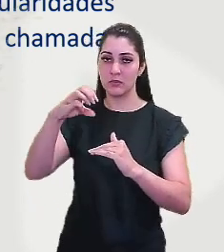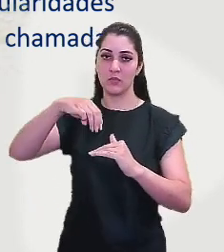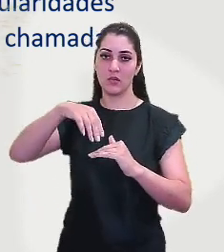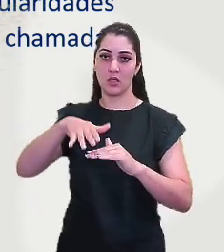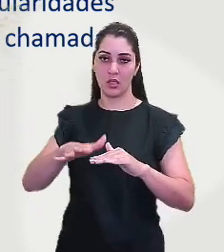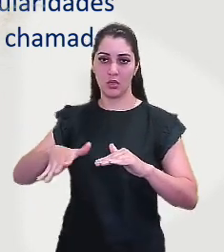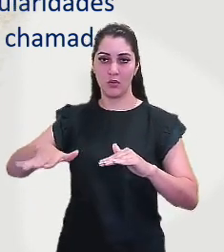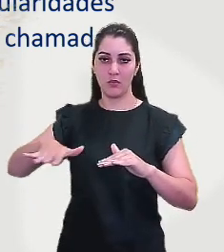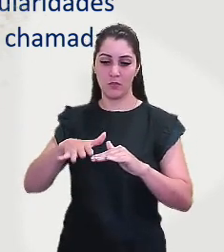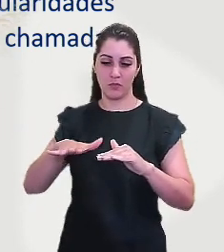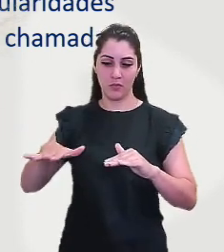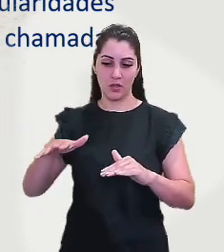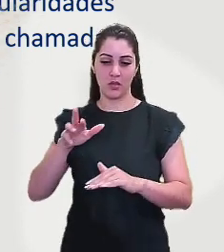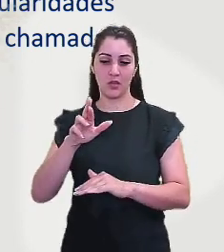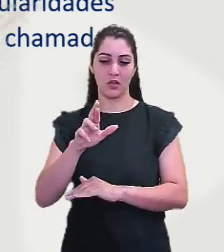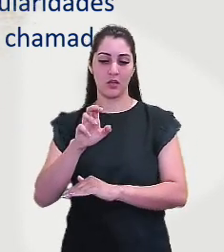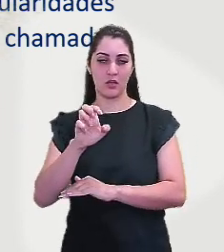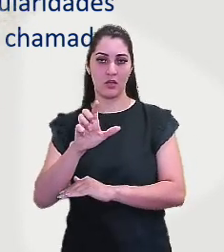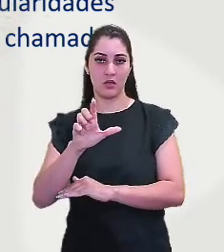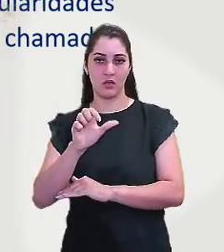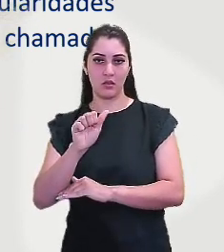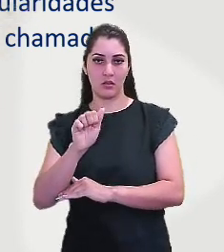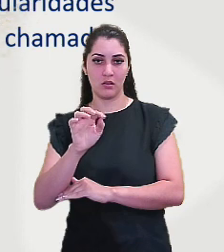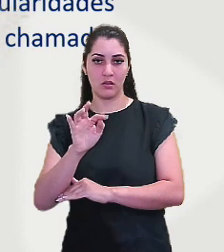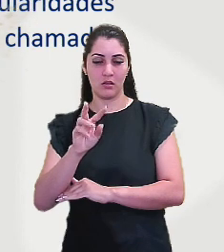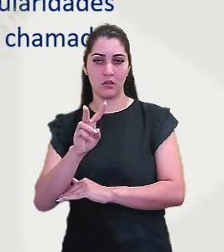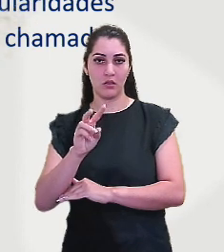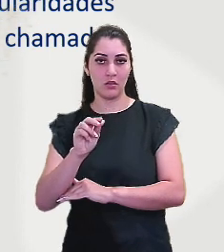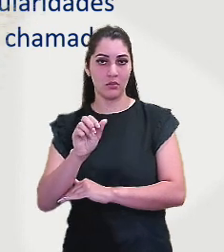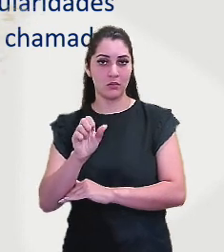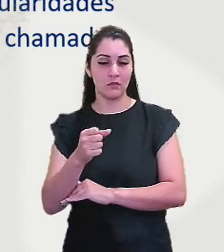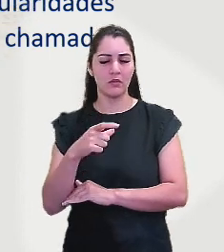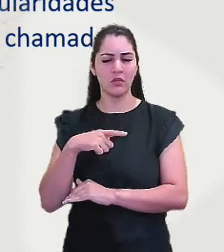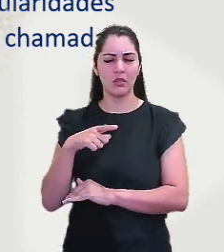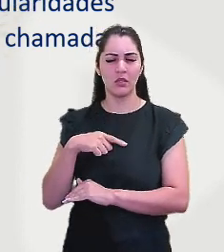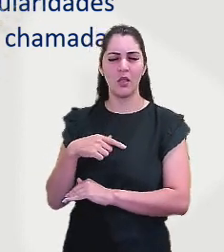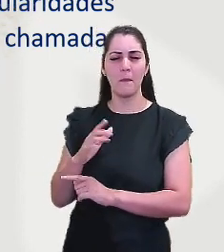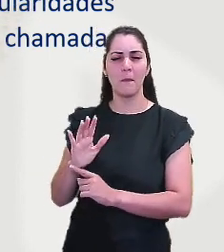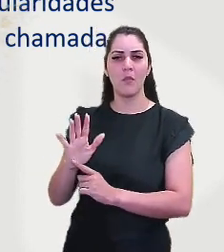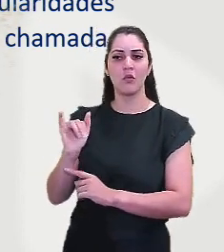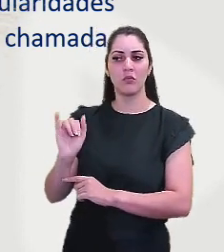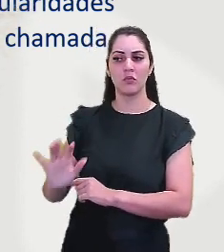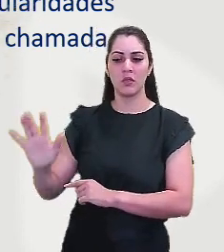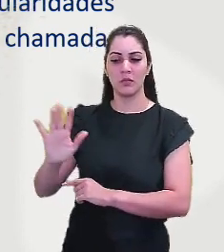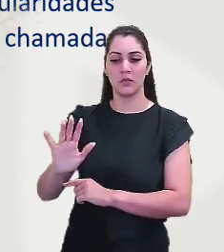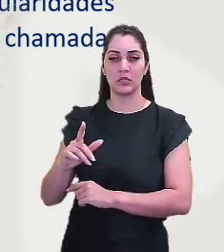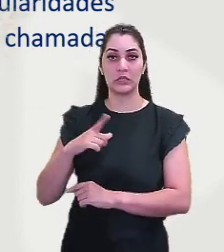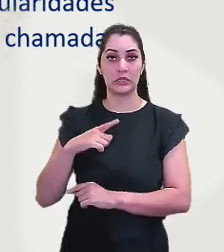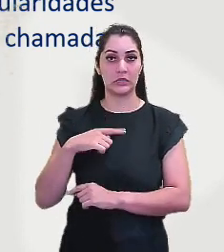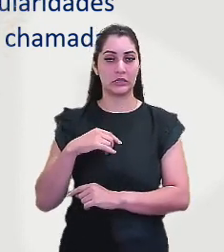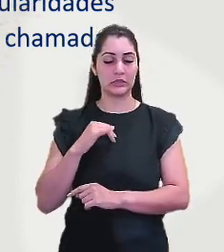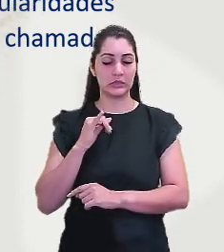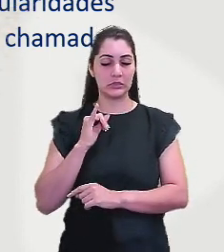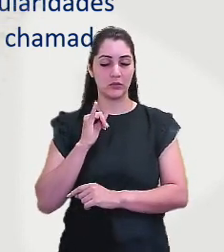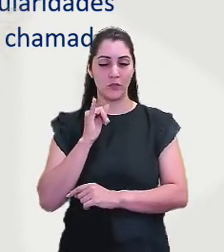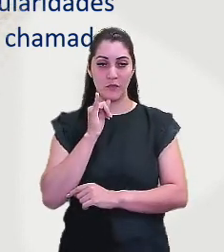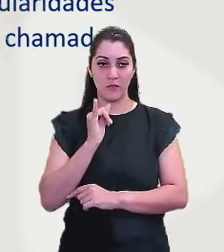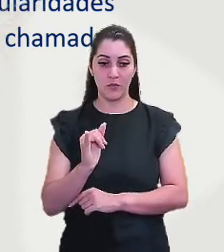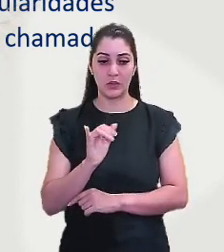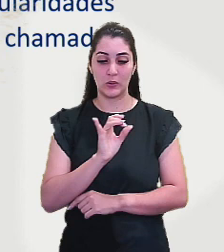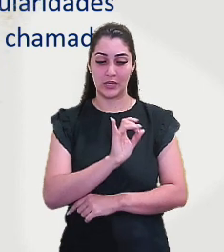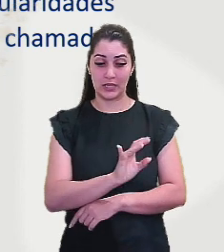rebaixada em relação às áreas circunvizinhas, que a gente viu naquela outra imagem. Uma observação. A cada uma das formas de